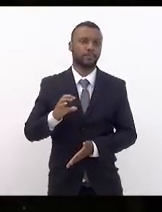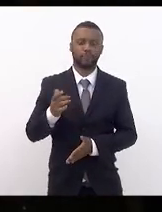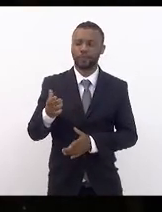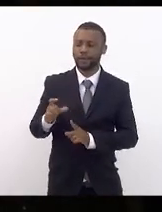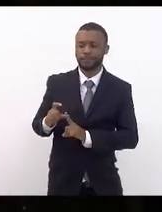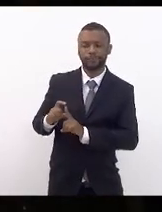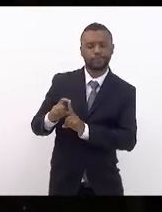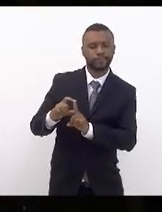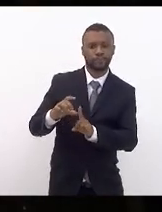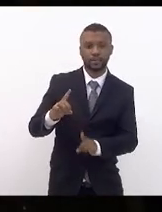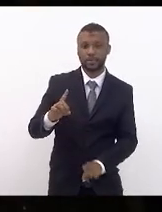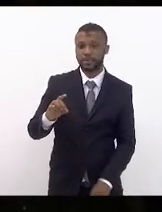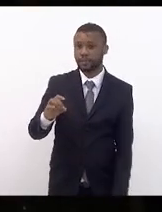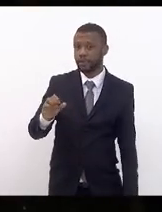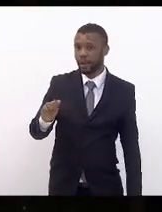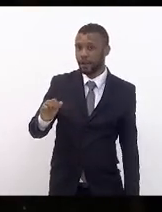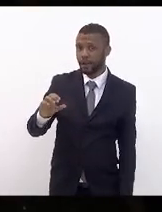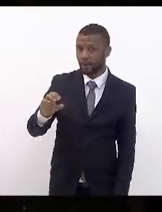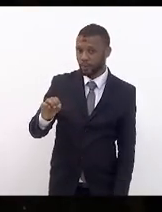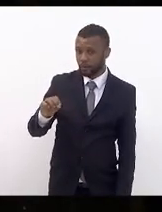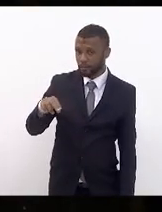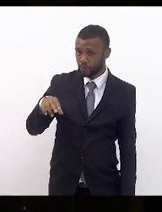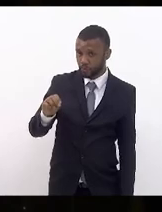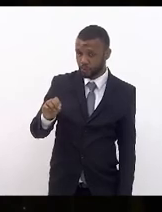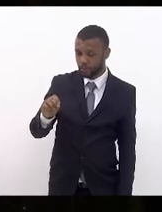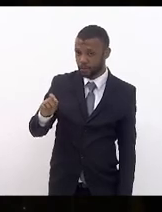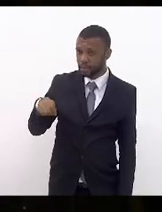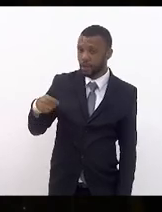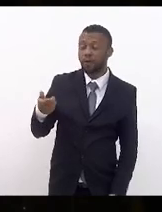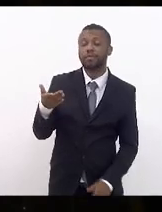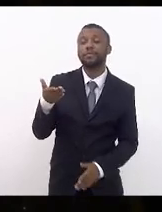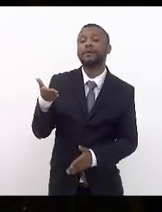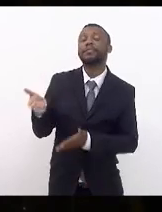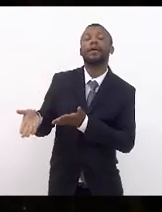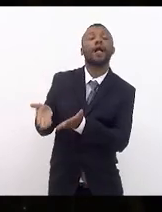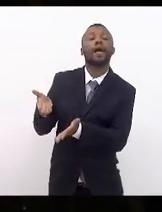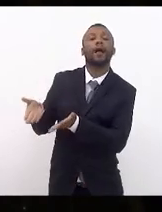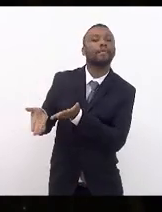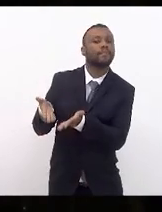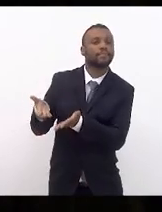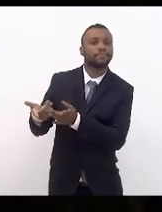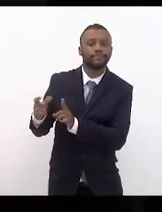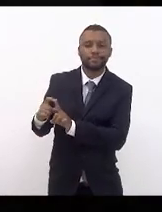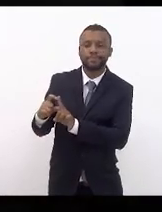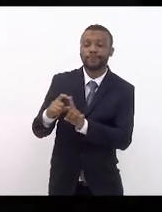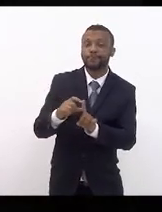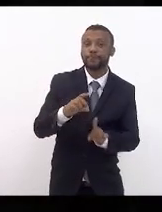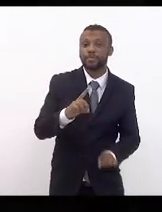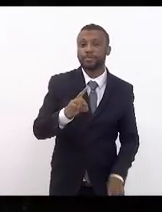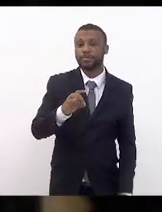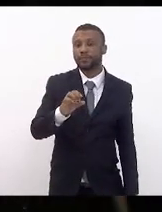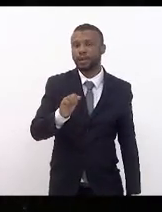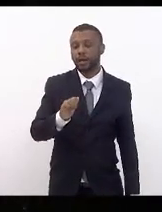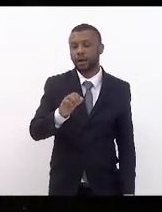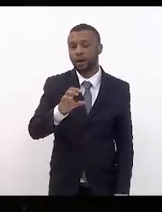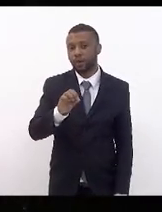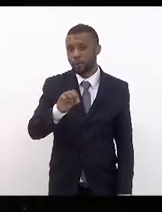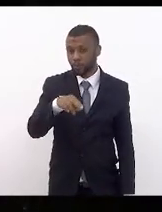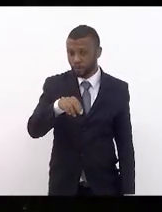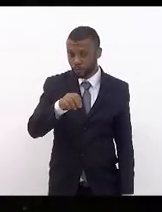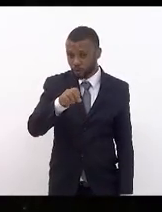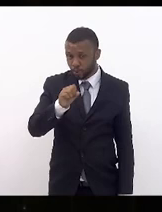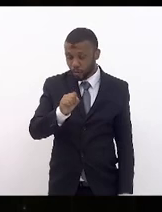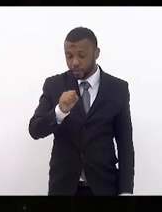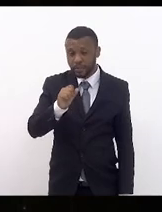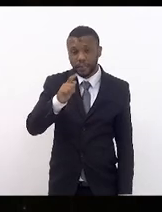significa servo, diáconos em grego, que tem origem na palavra